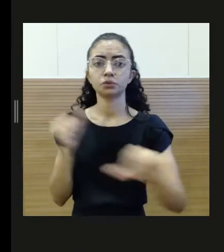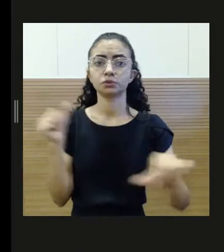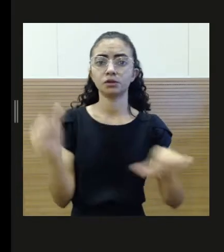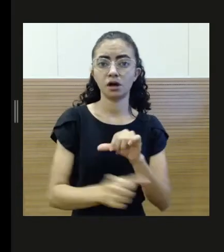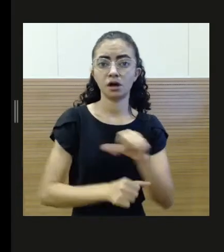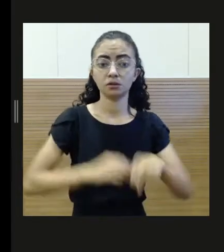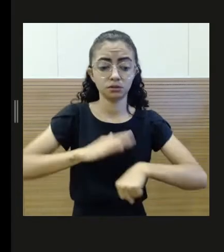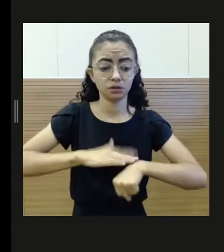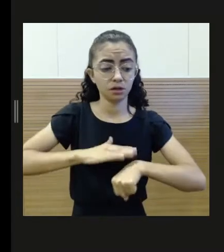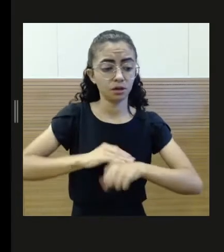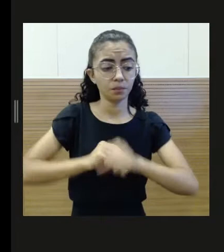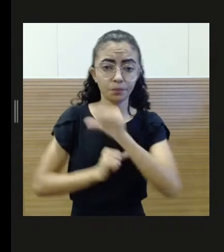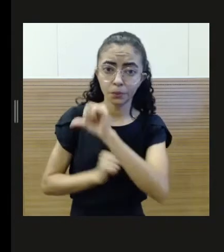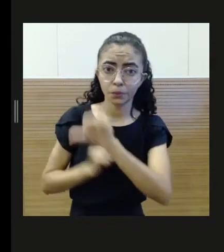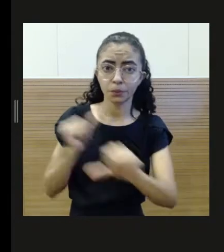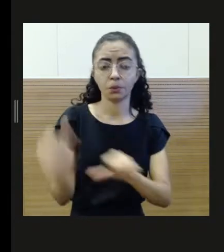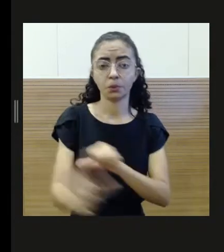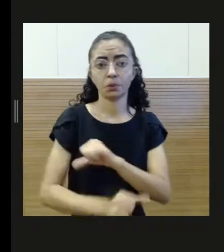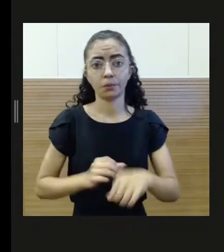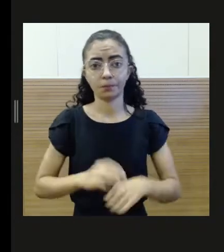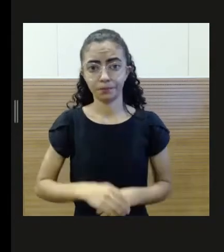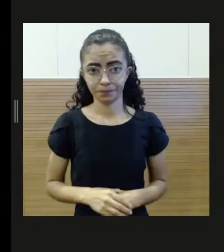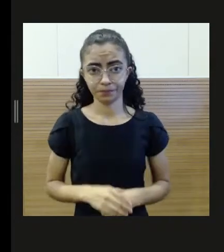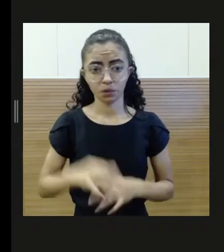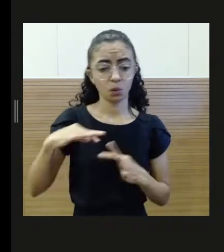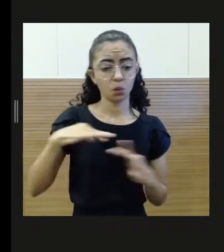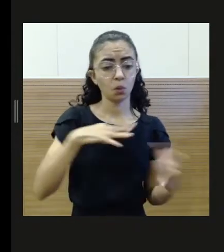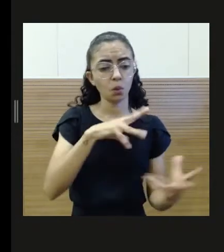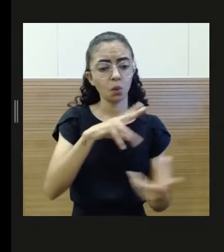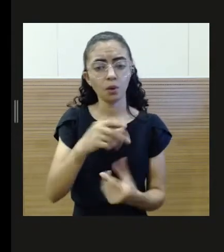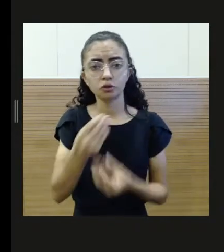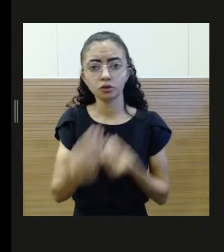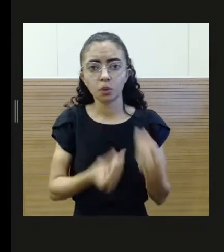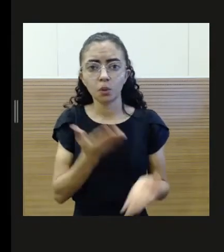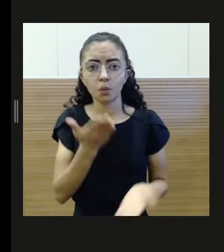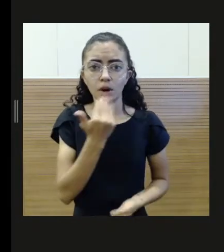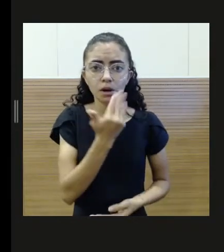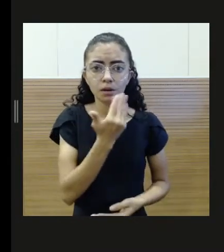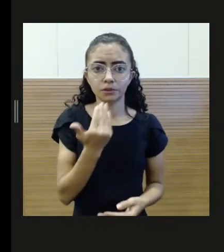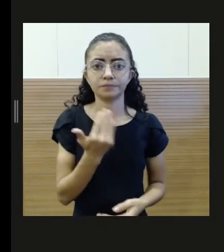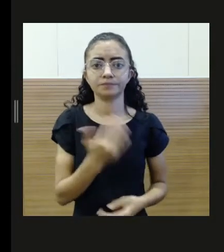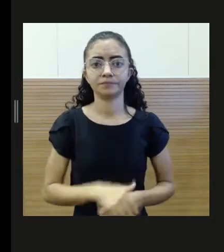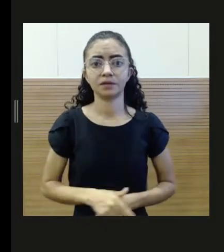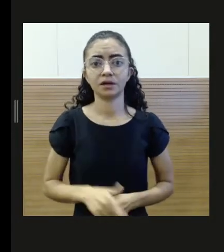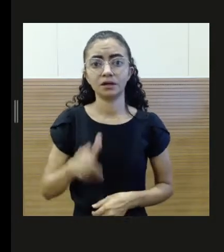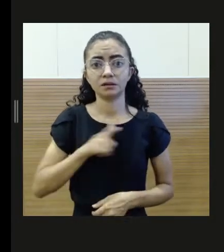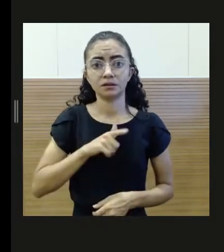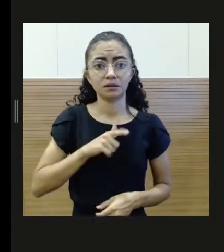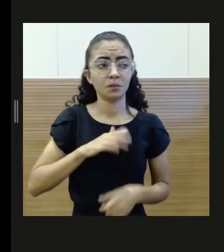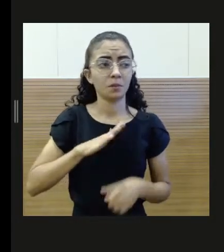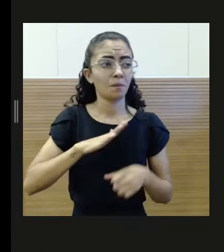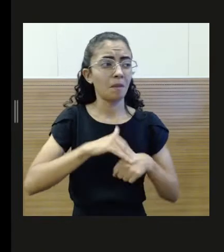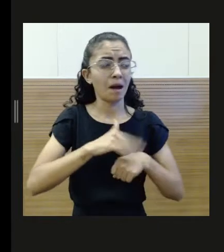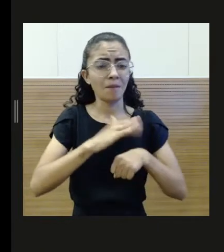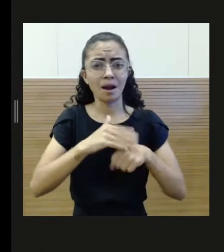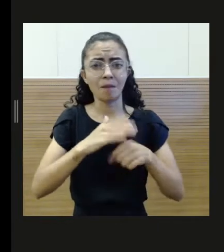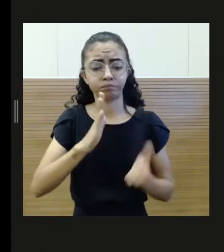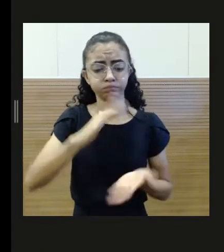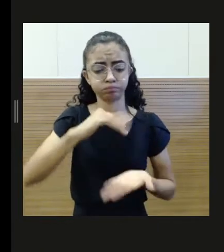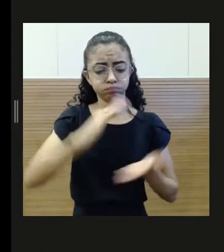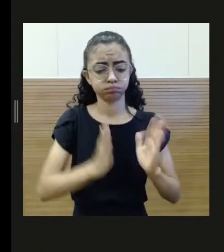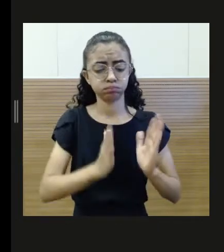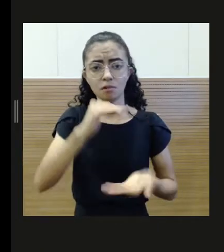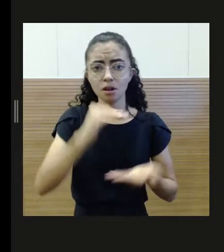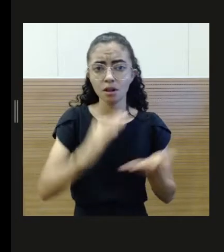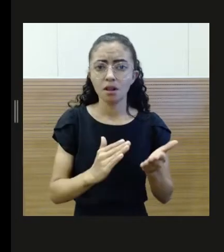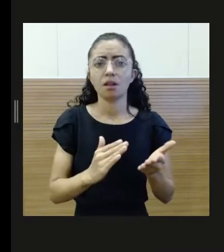o sistema global industrial de comida está dominado por produtos empacotados, feitos por